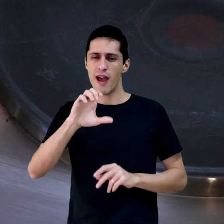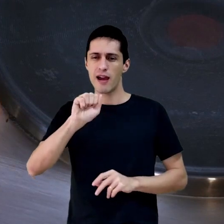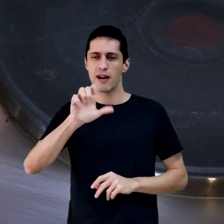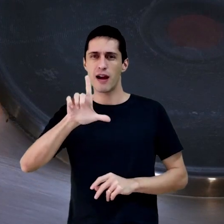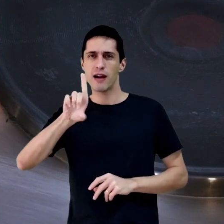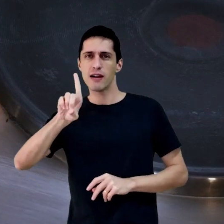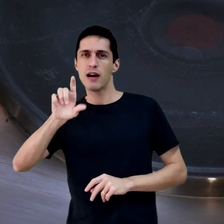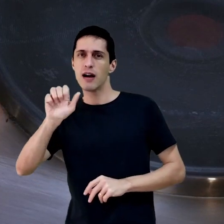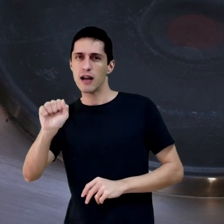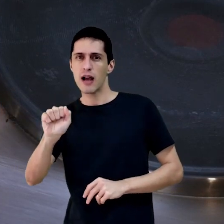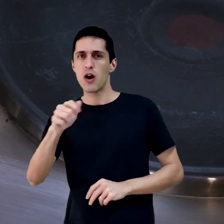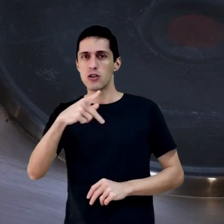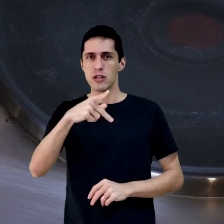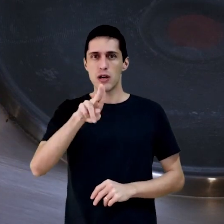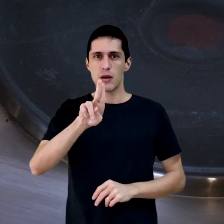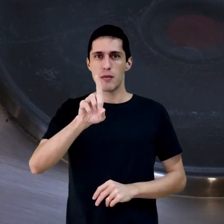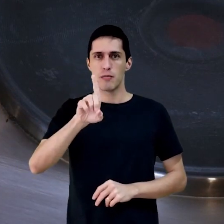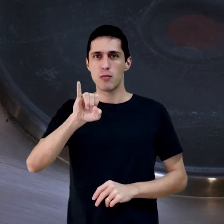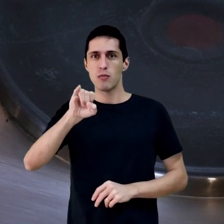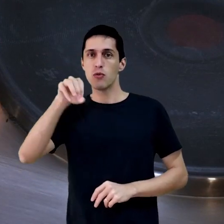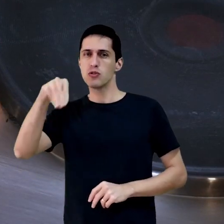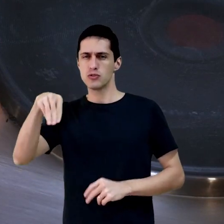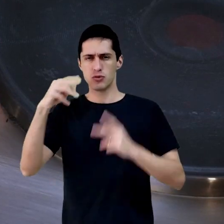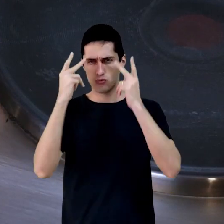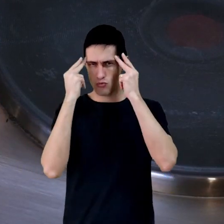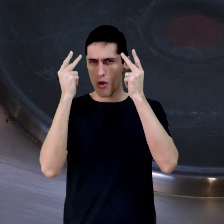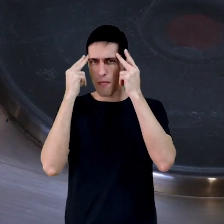já tem costume de fazer em casa.